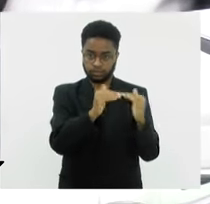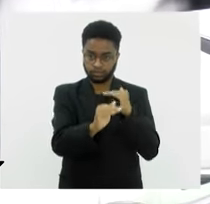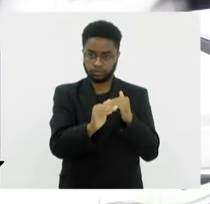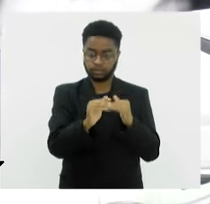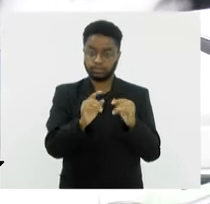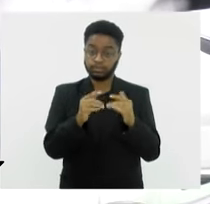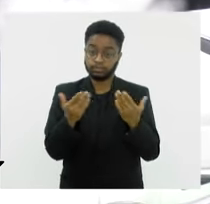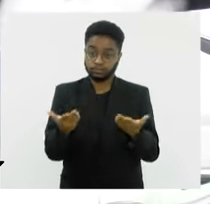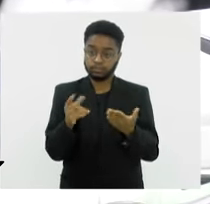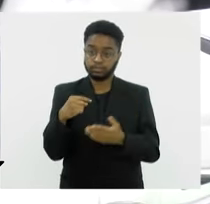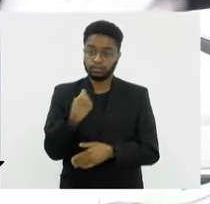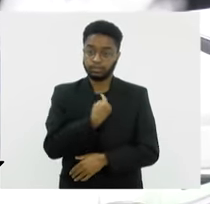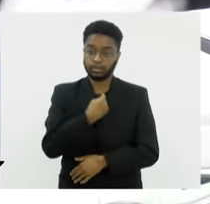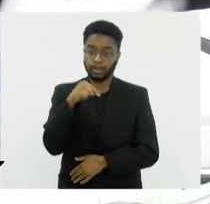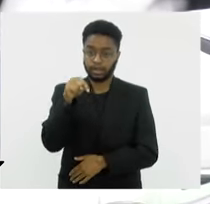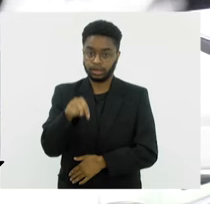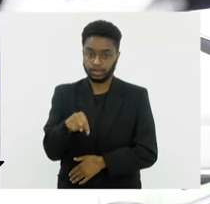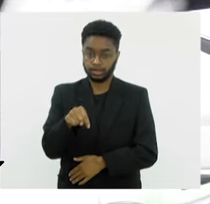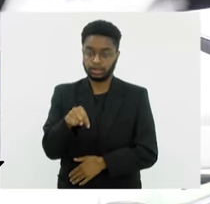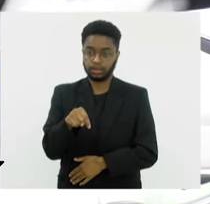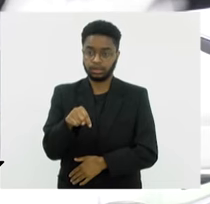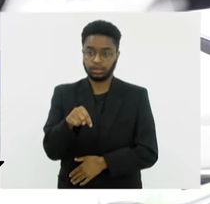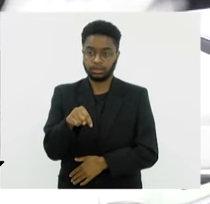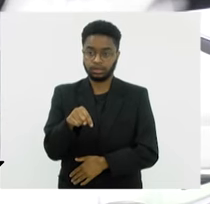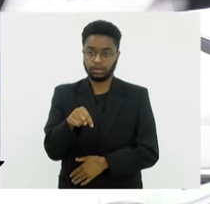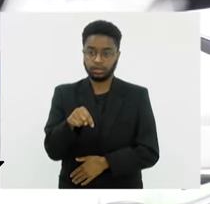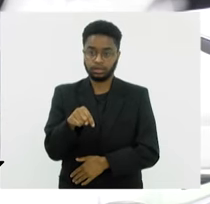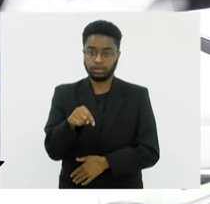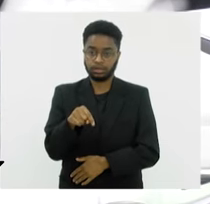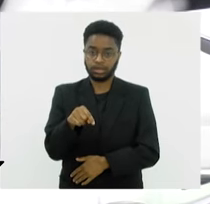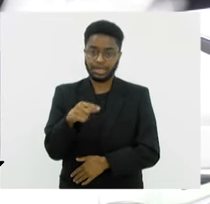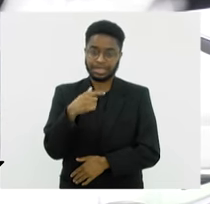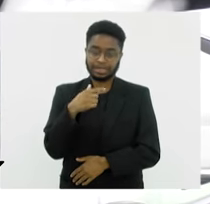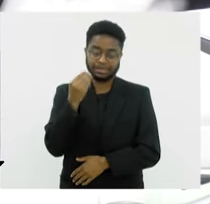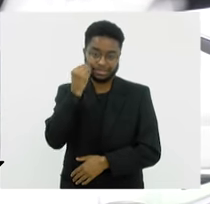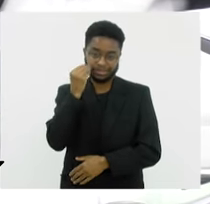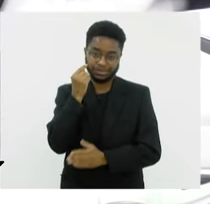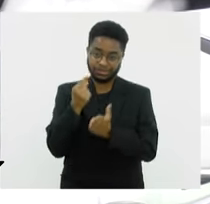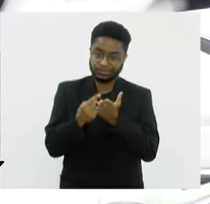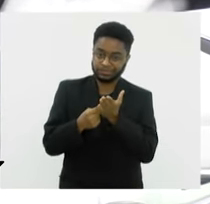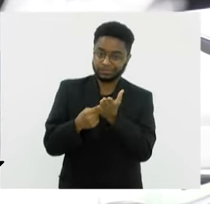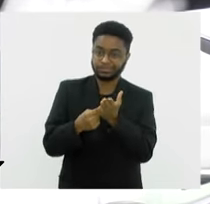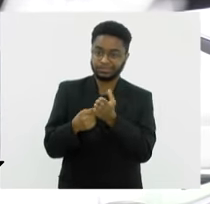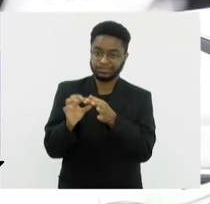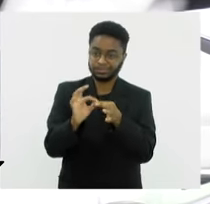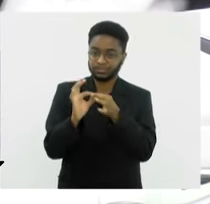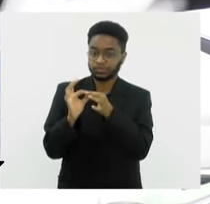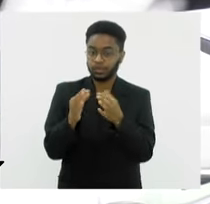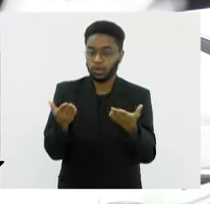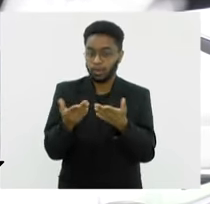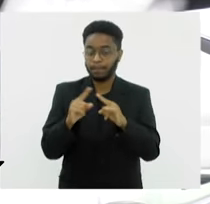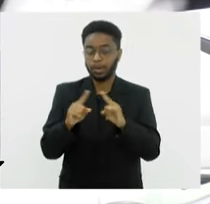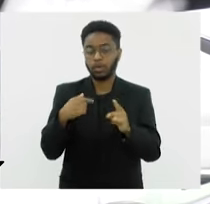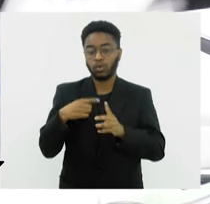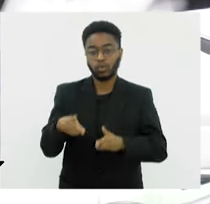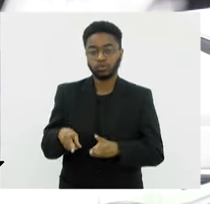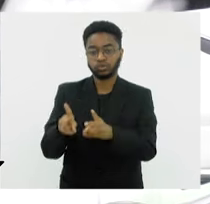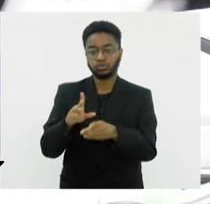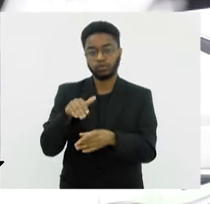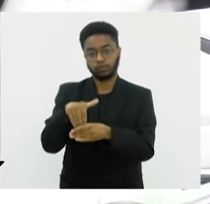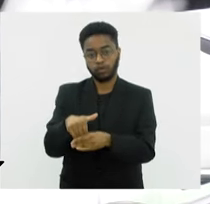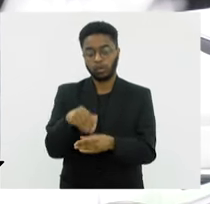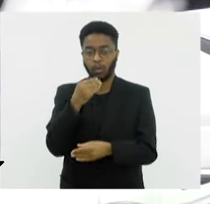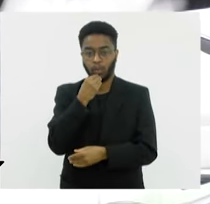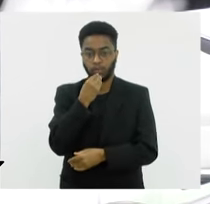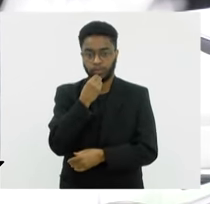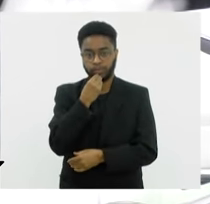âmbito de uma aura conciliadora na manhã de hoje, mas, na verdade, nesse caso, mantém o voto. Claro que é uma